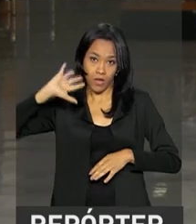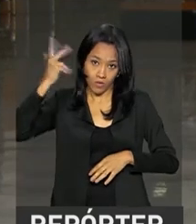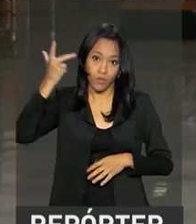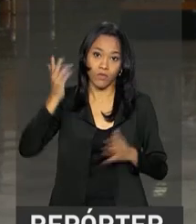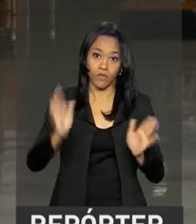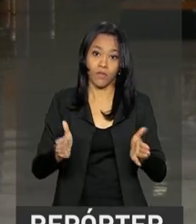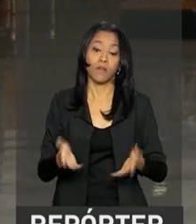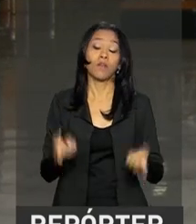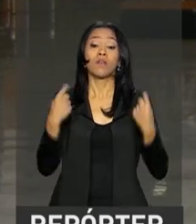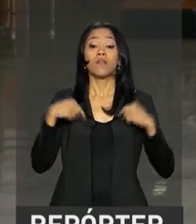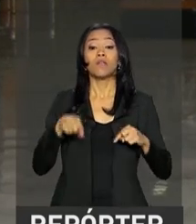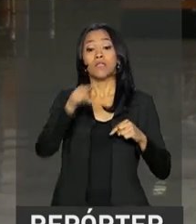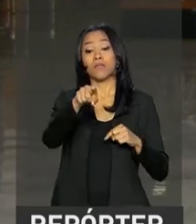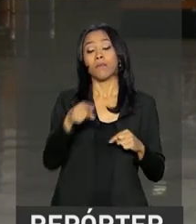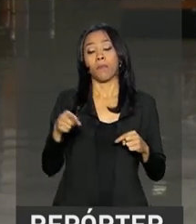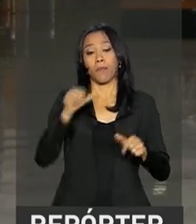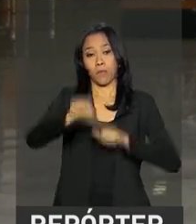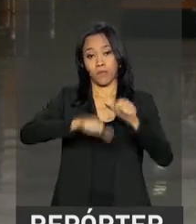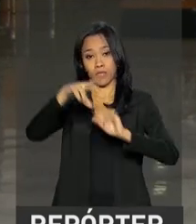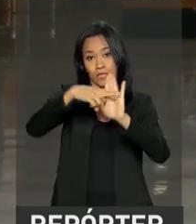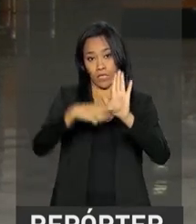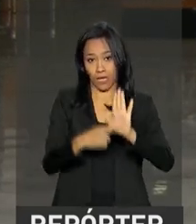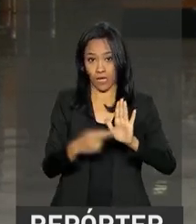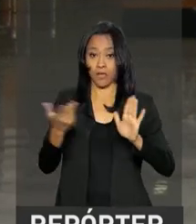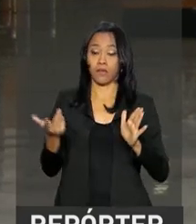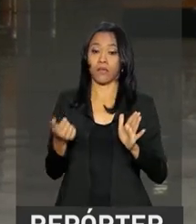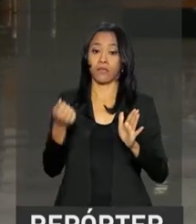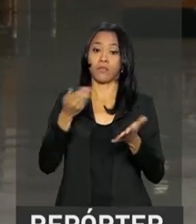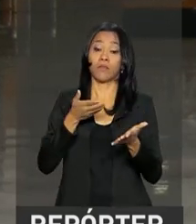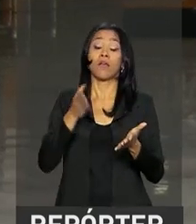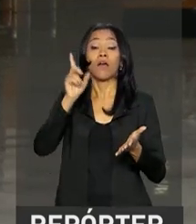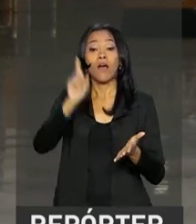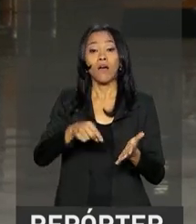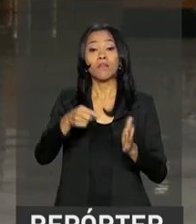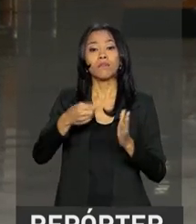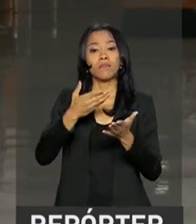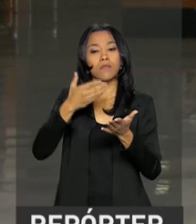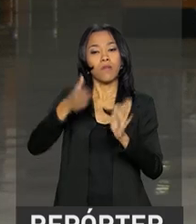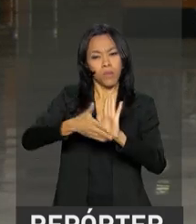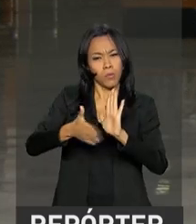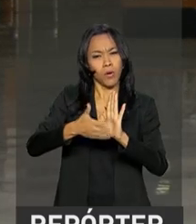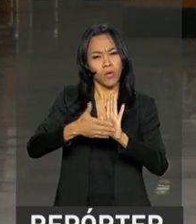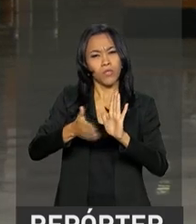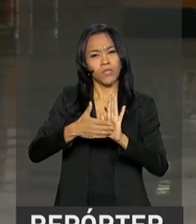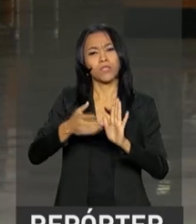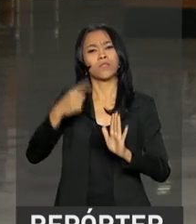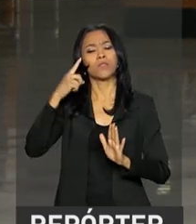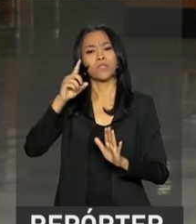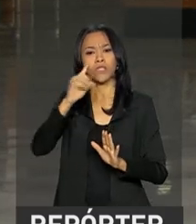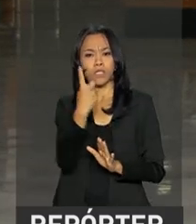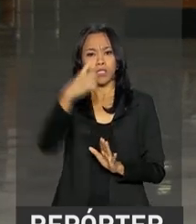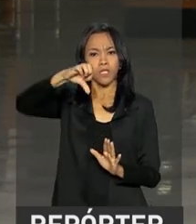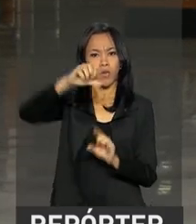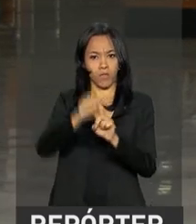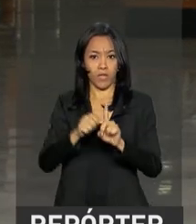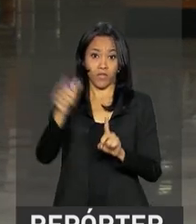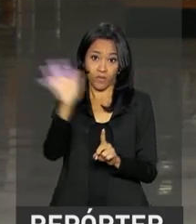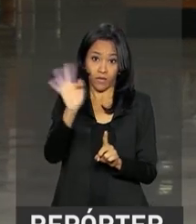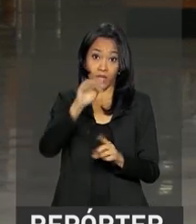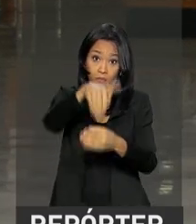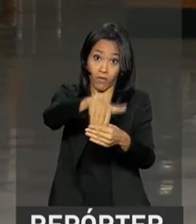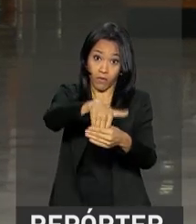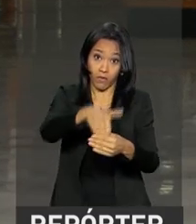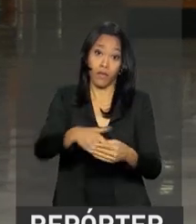da reforma da Previdência na Câmara dos Deputados está marcada para o dia 19 de fevereiro. Para ser aprovado, o texto precisa